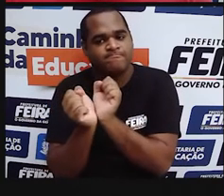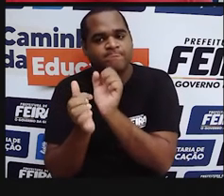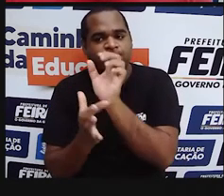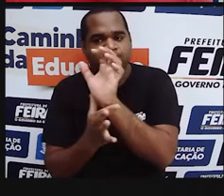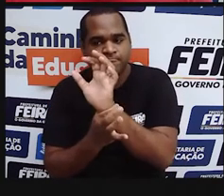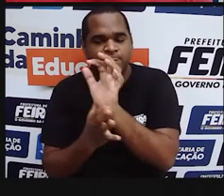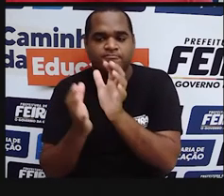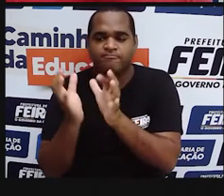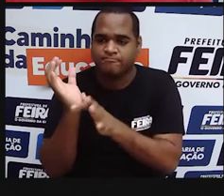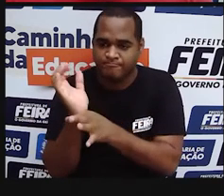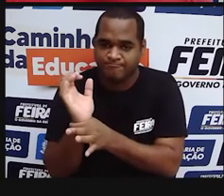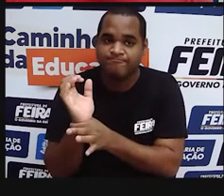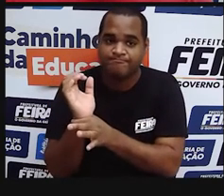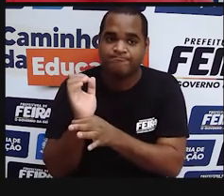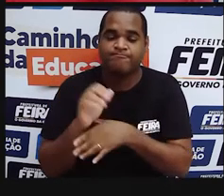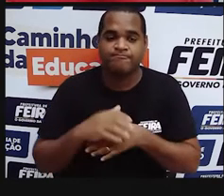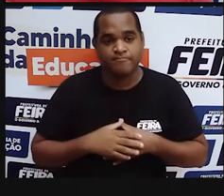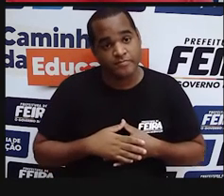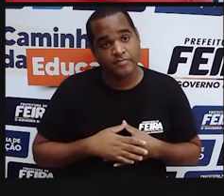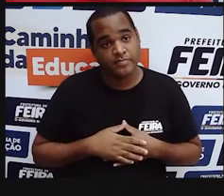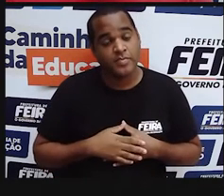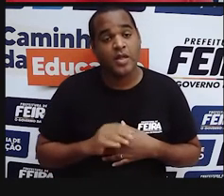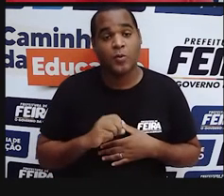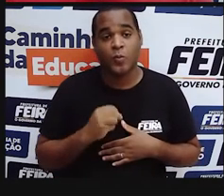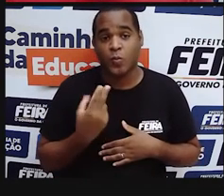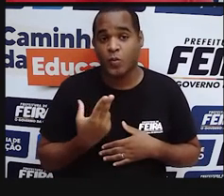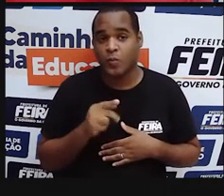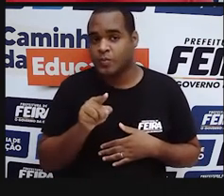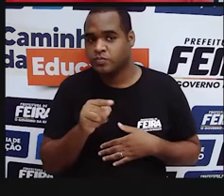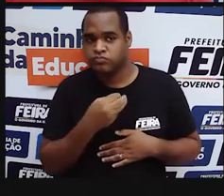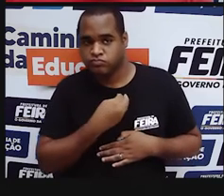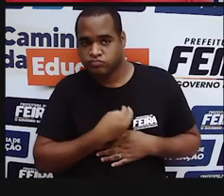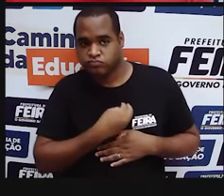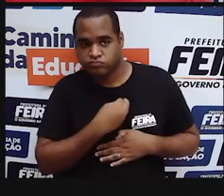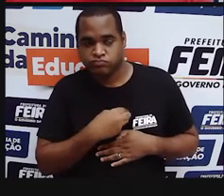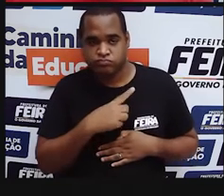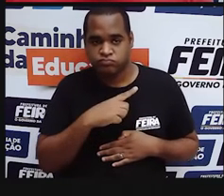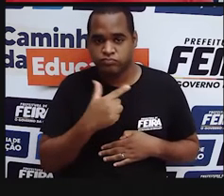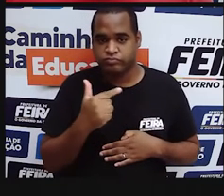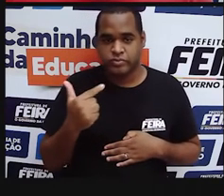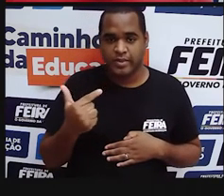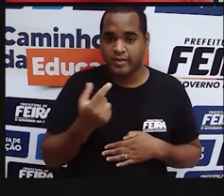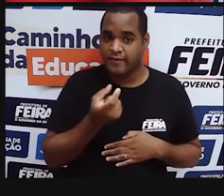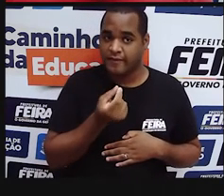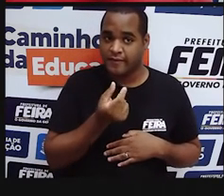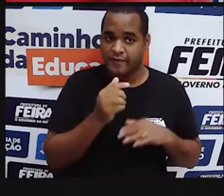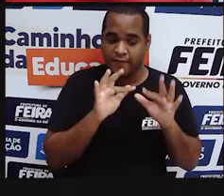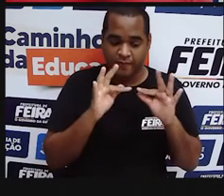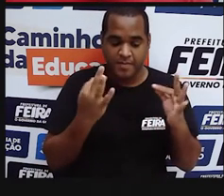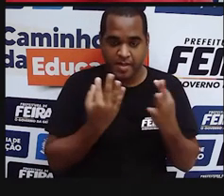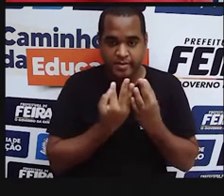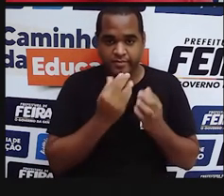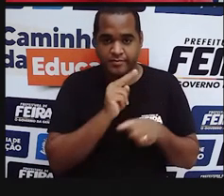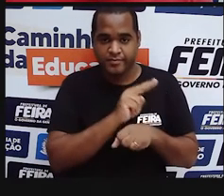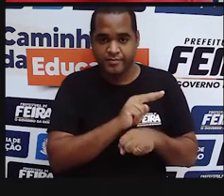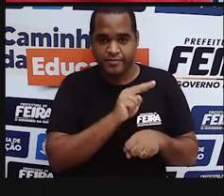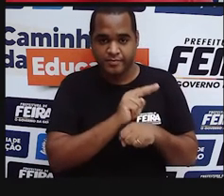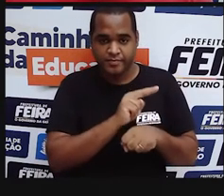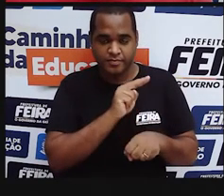escravizado pelas dívidas. Ou porque ele não conseguia dar o sustento à sua